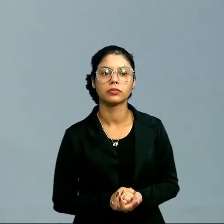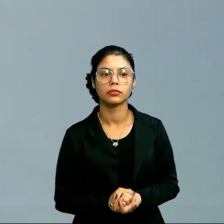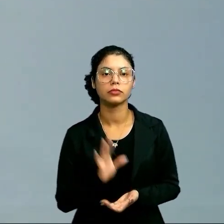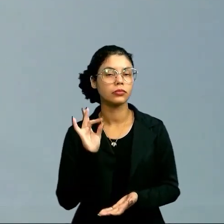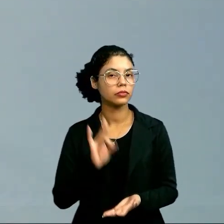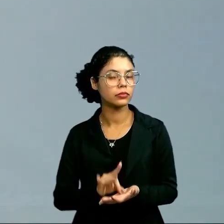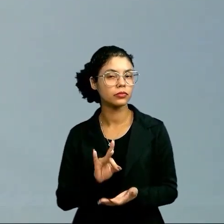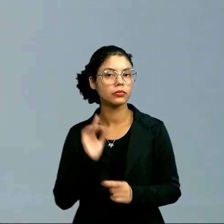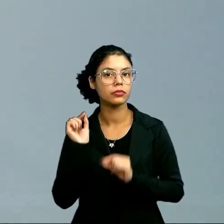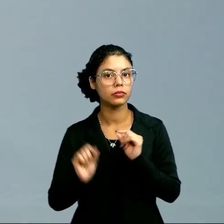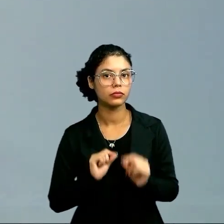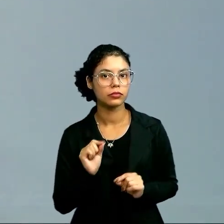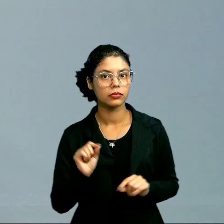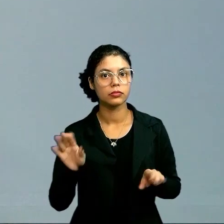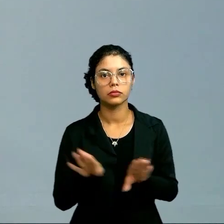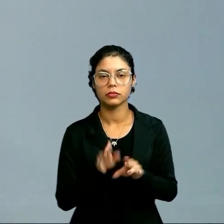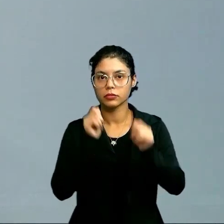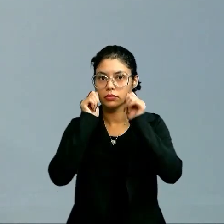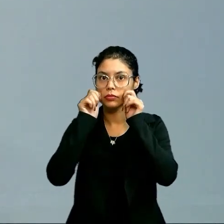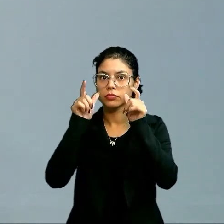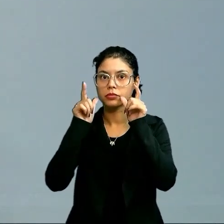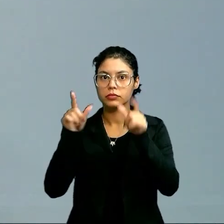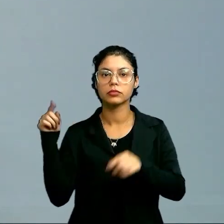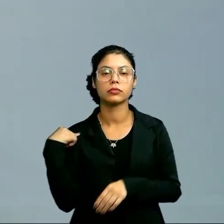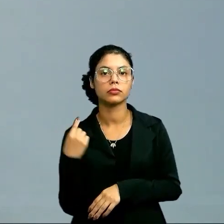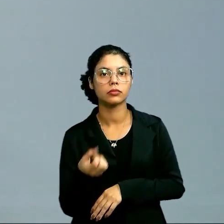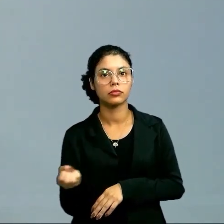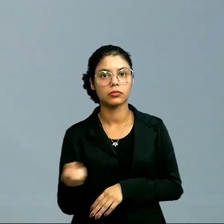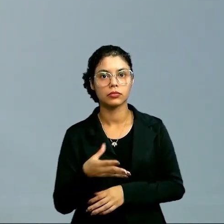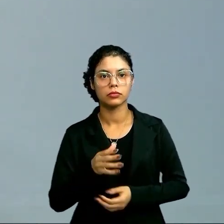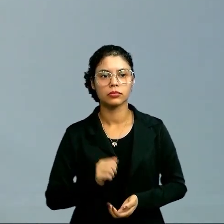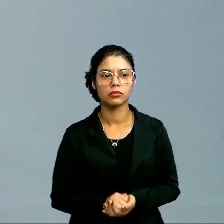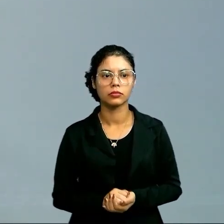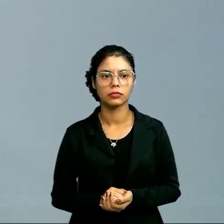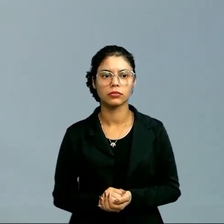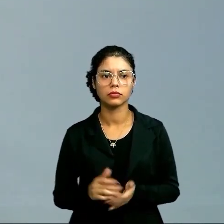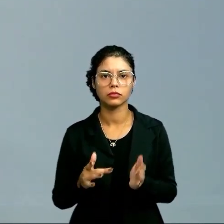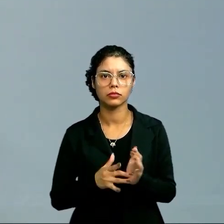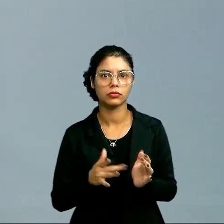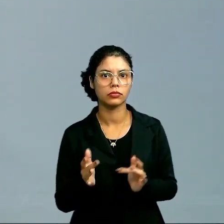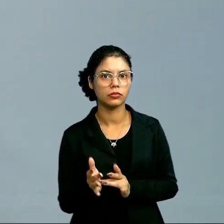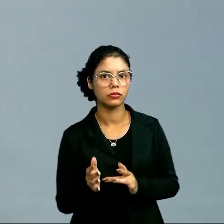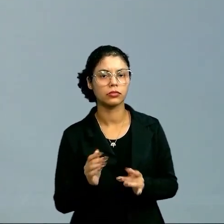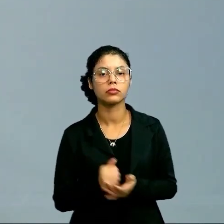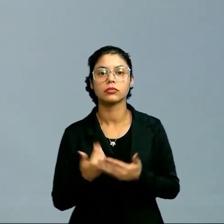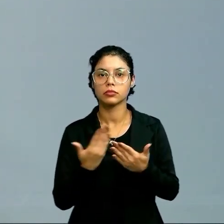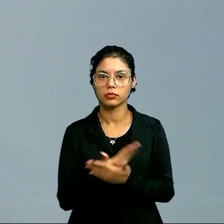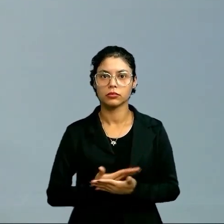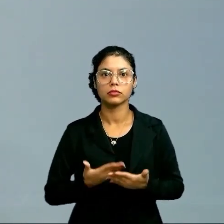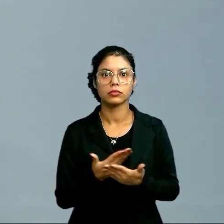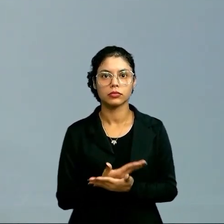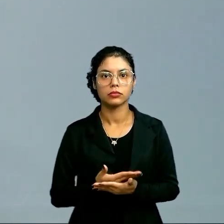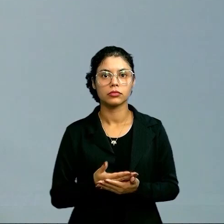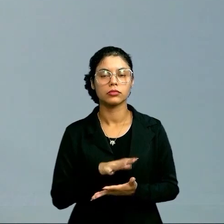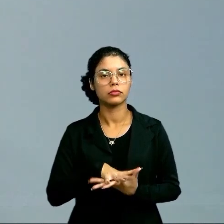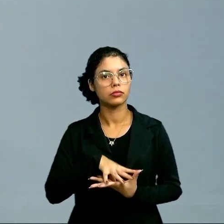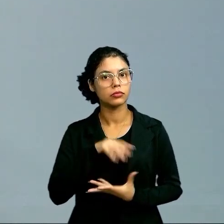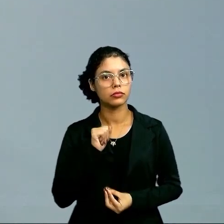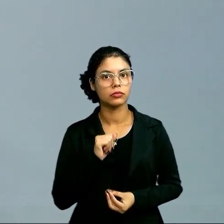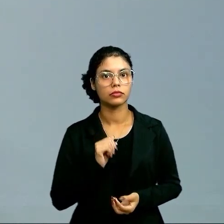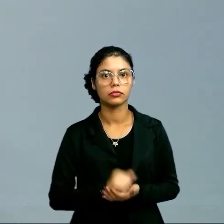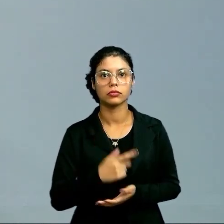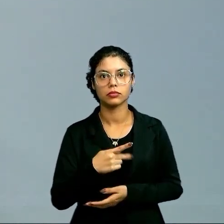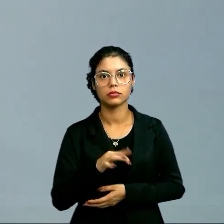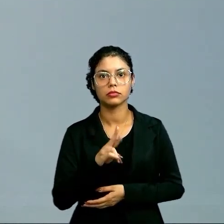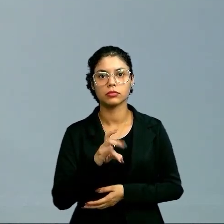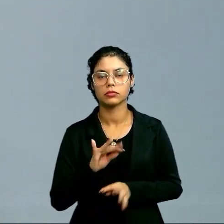na verdade, se a gente for atentar bem para o Novo Testamento, Jesus Cristo veio para cuidar, para tentar salvar as